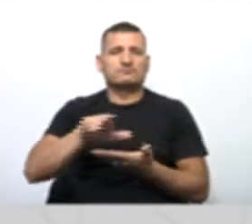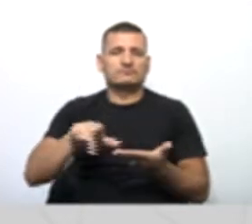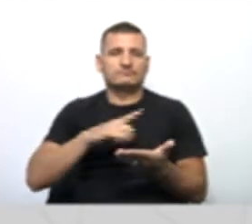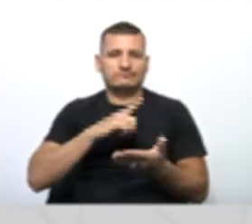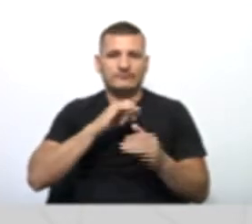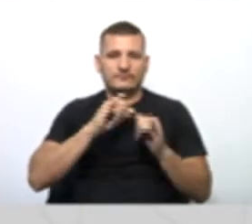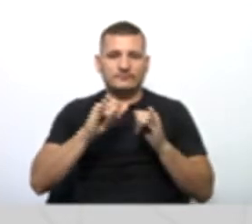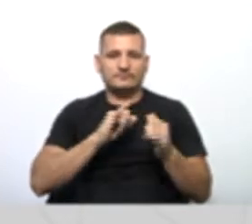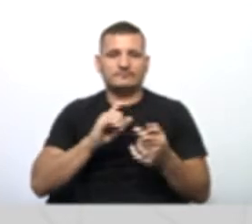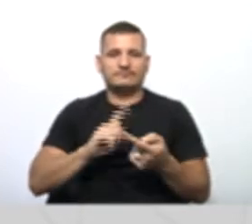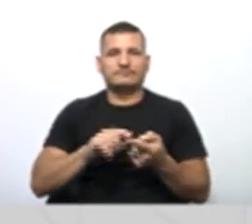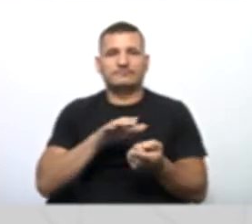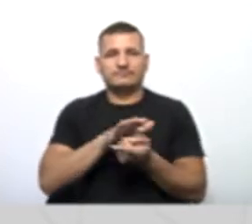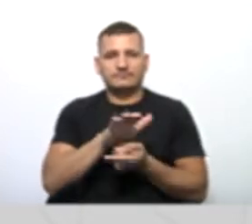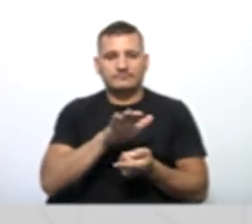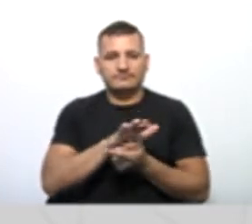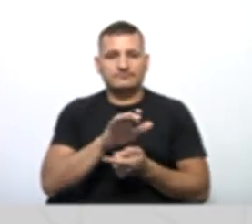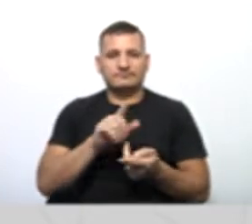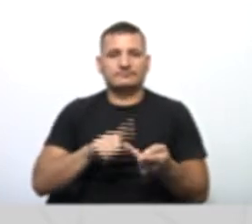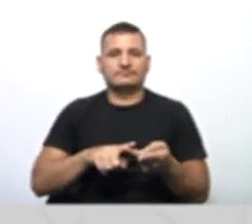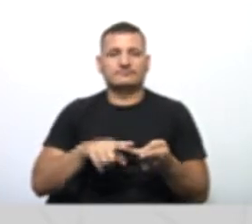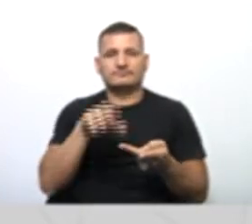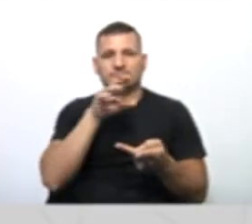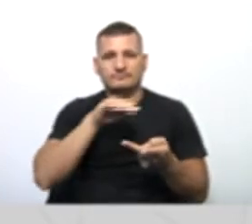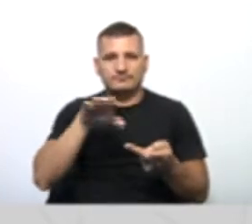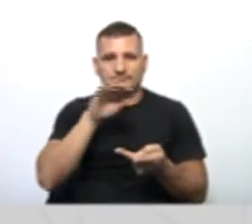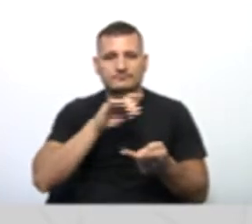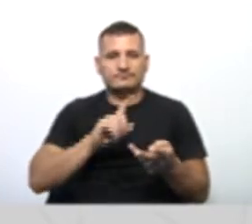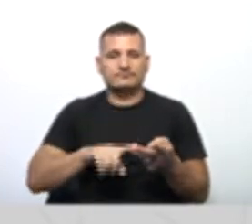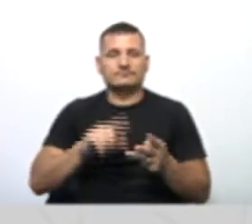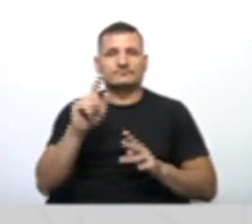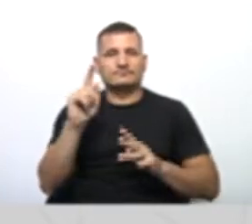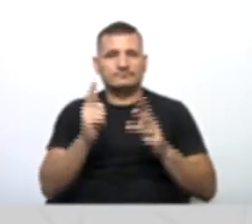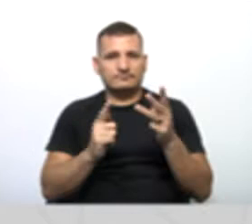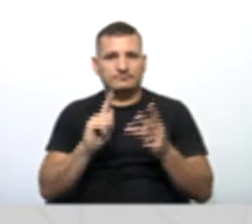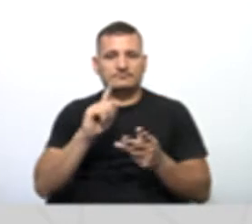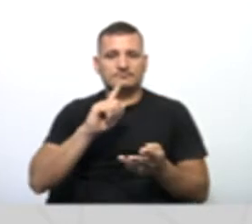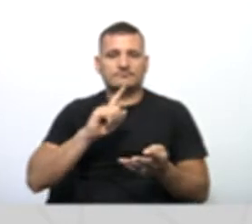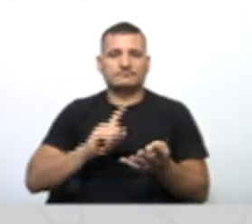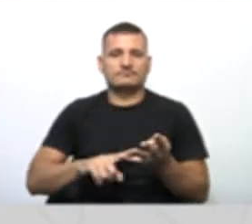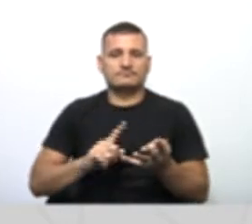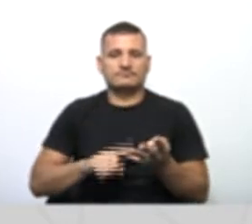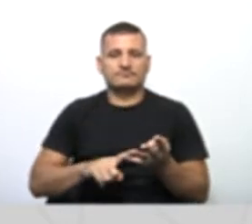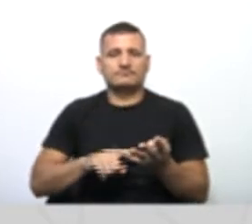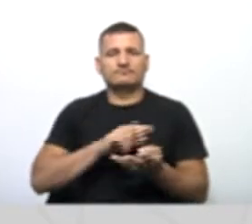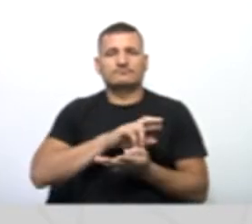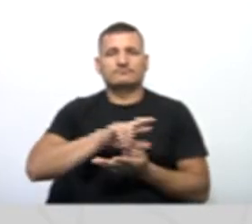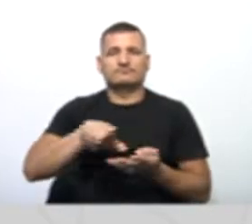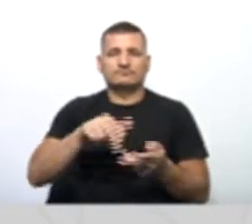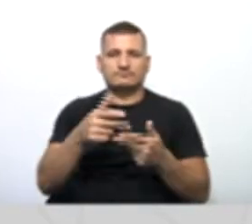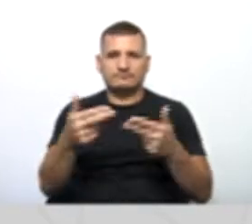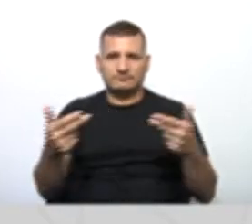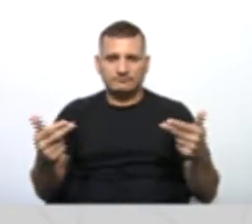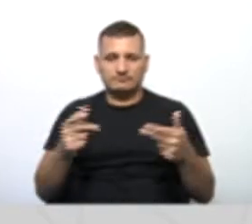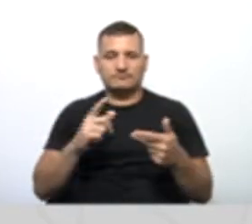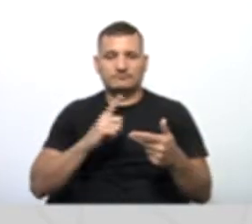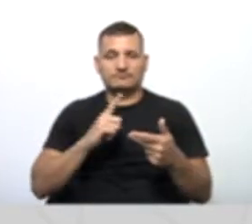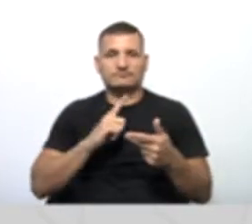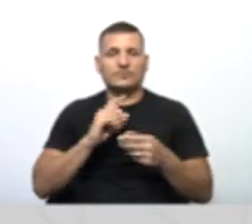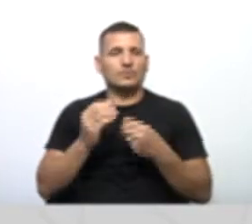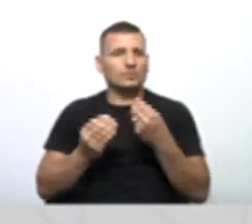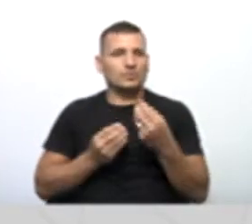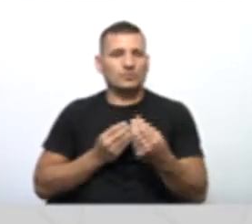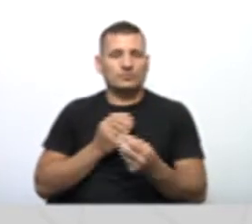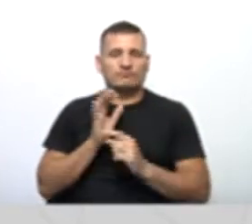eletronicamente armazenada, falada, gestual, enfim, de outras formas aí que existem para expressar